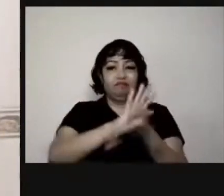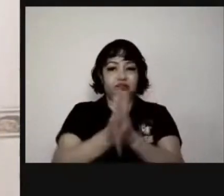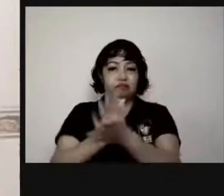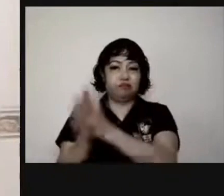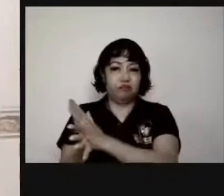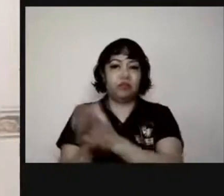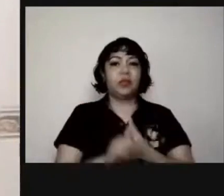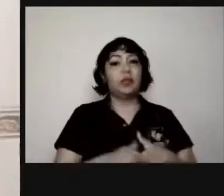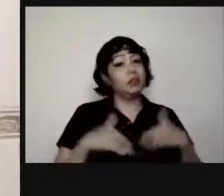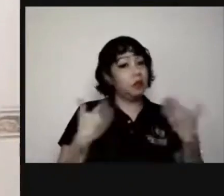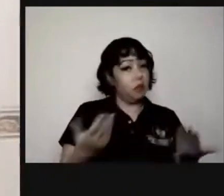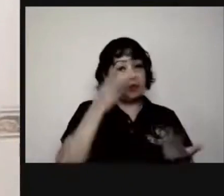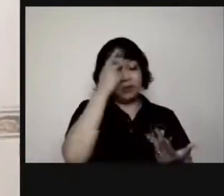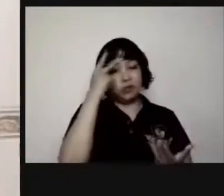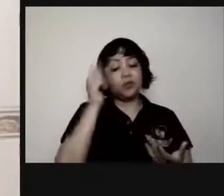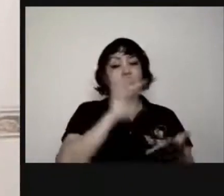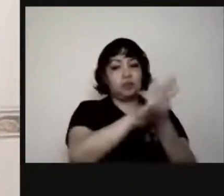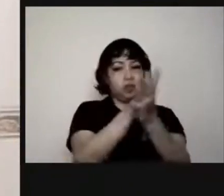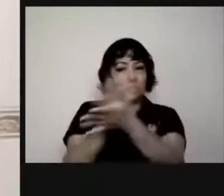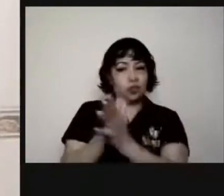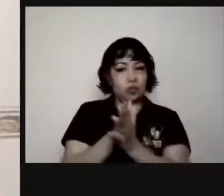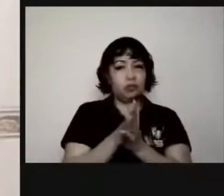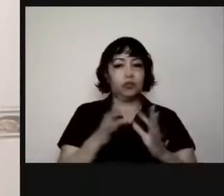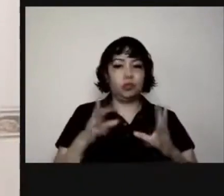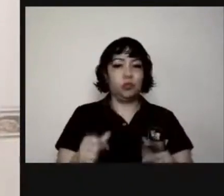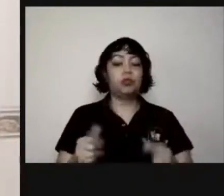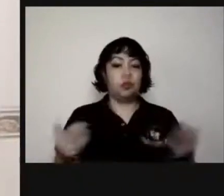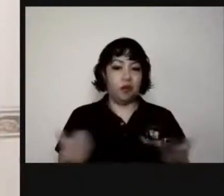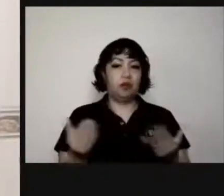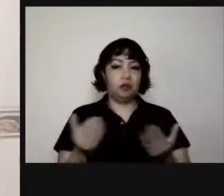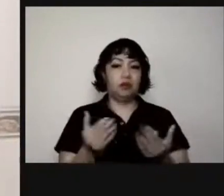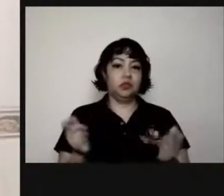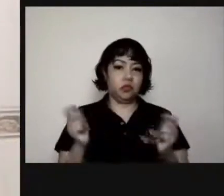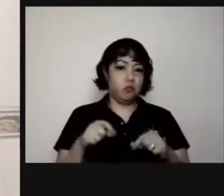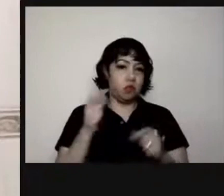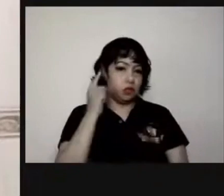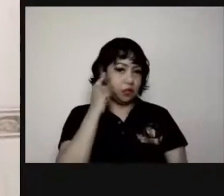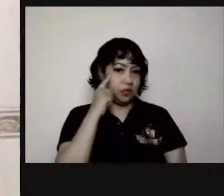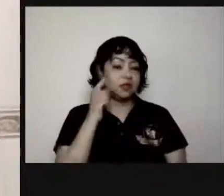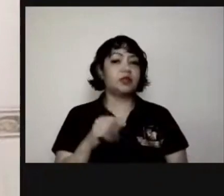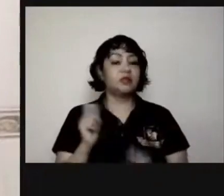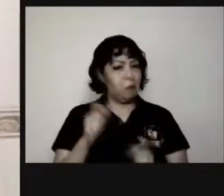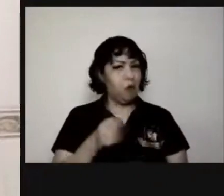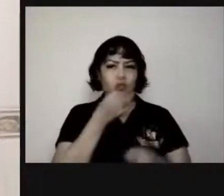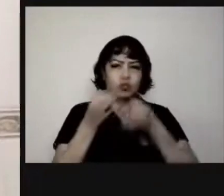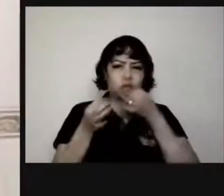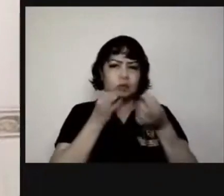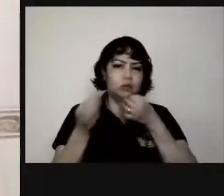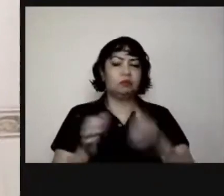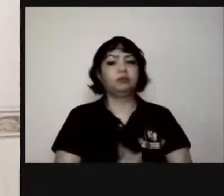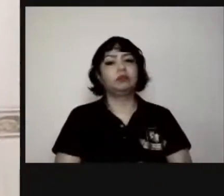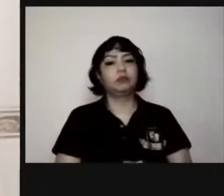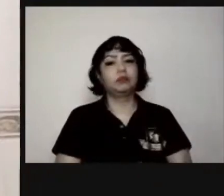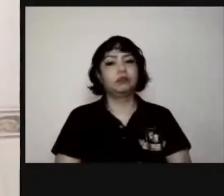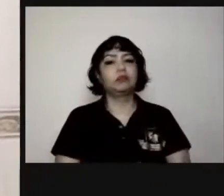né? Então, as pessoas estão destruindo, isso é bem atual, então a gente pode fazer esses comentários. E também essa